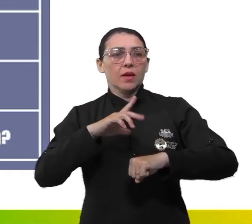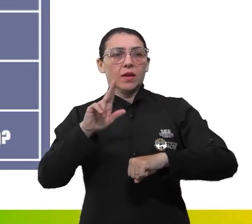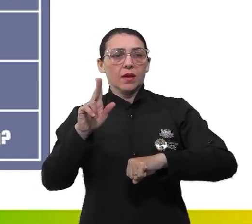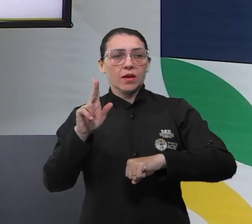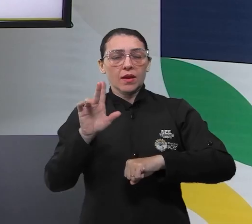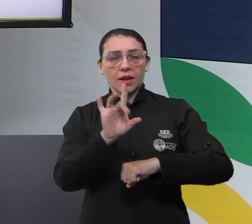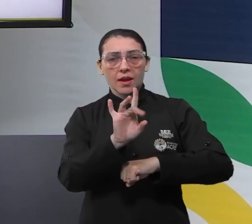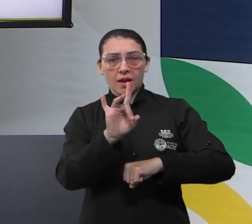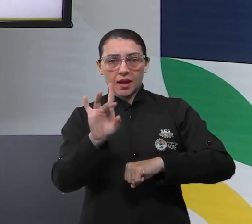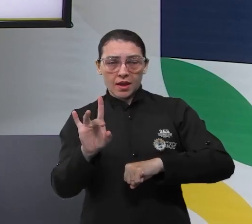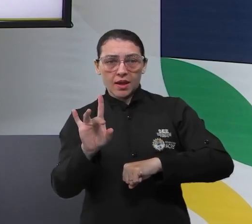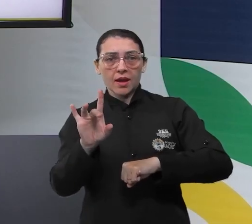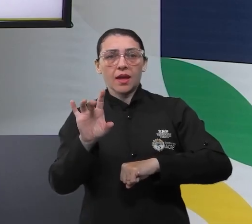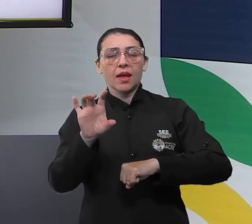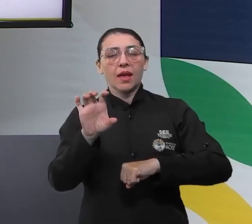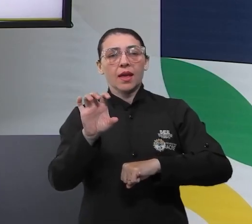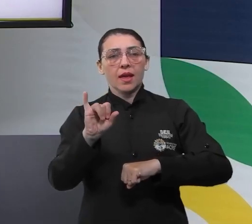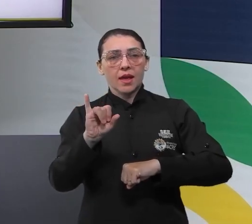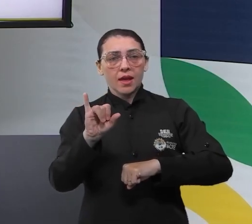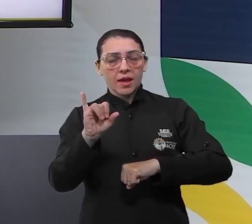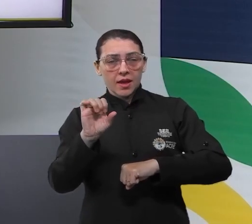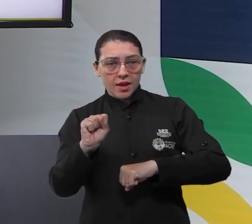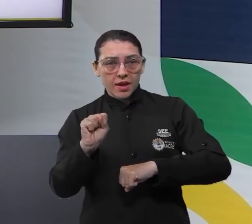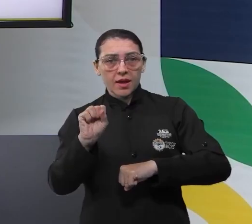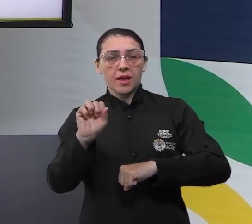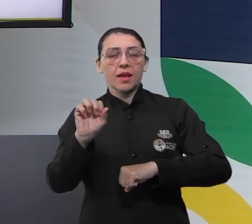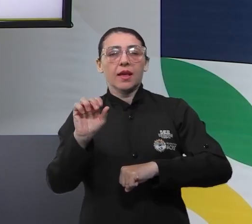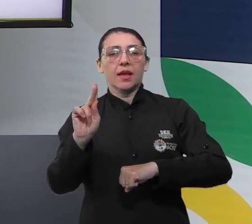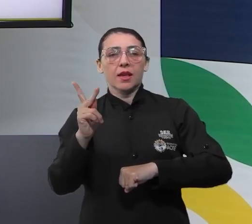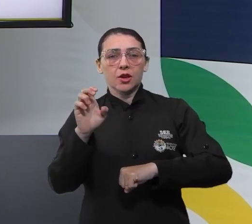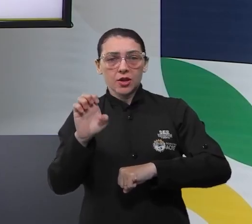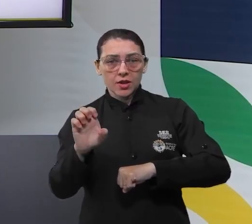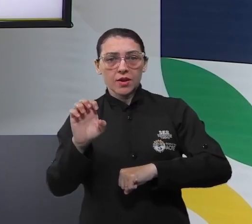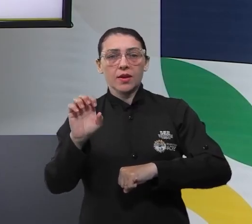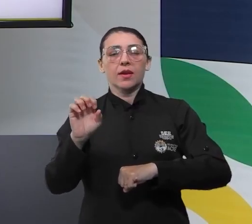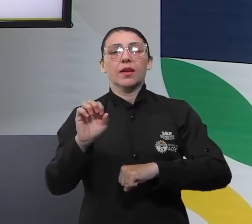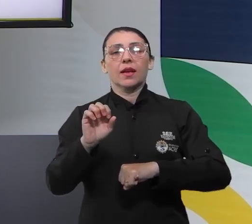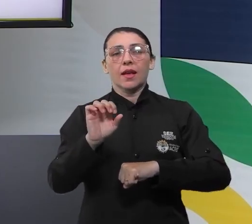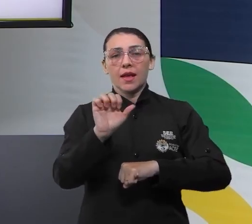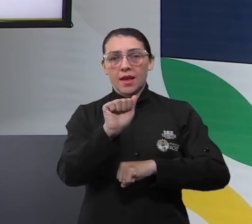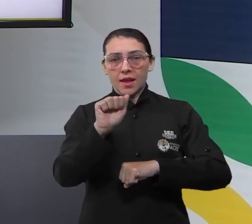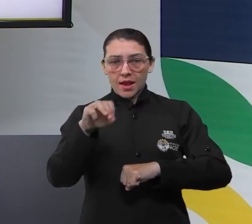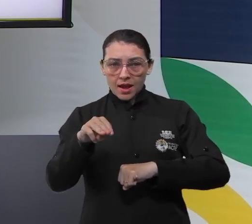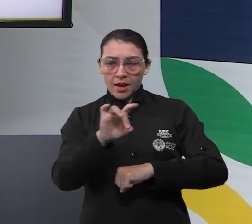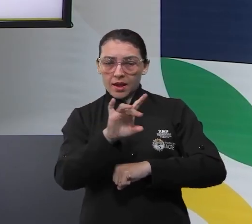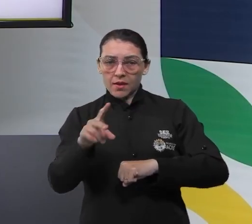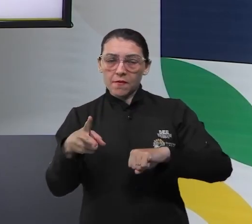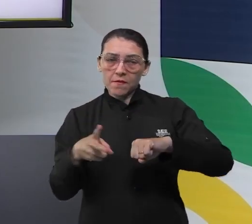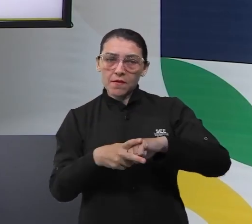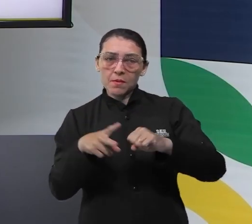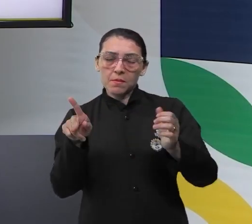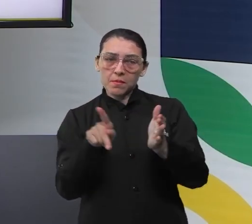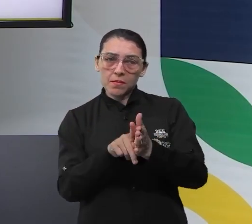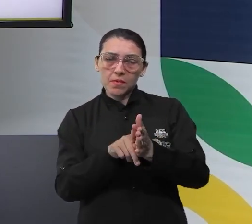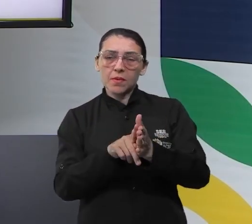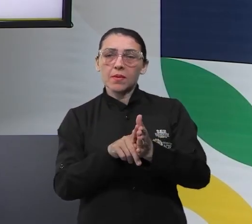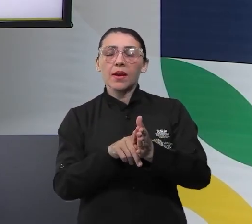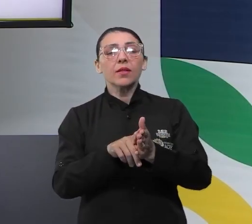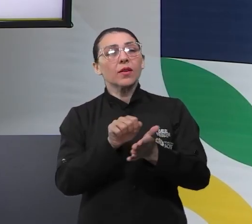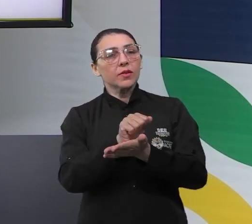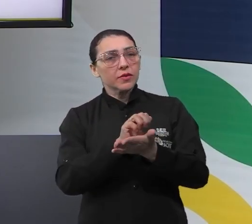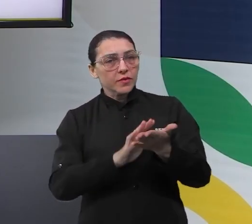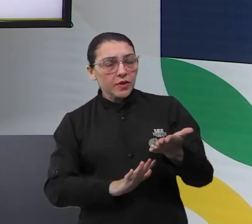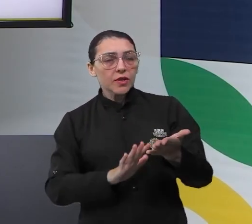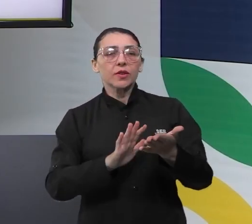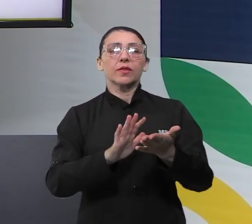e cada uma das pessoas do discurso vai ter o seu verbo correspondente, tudo bem? Mas ao longo de